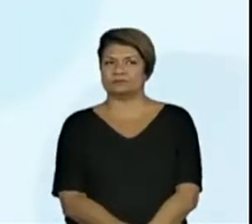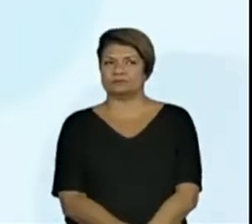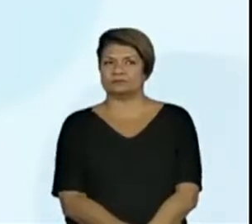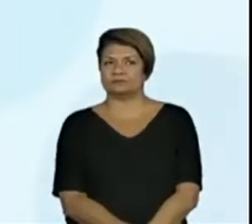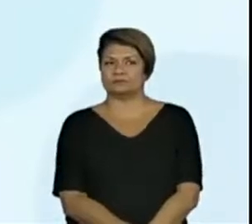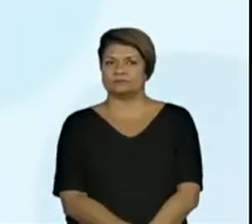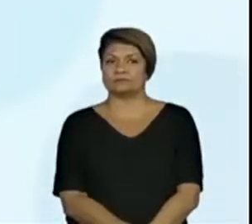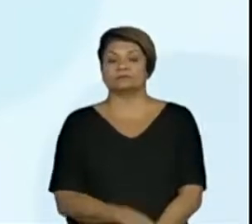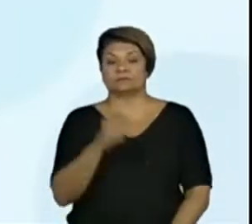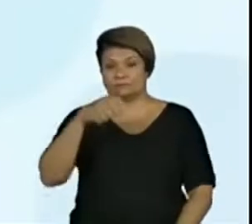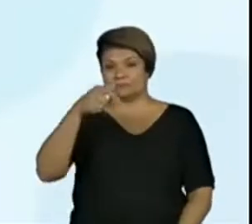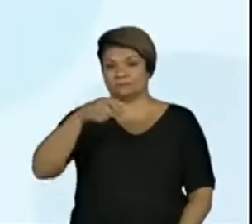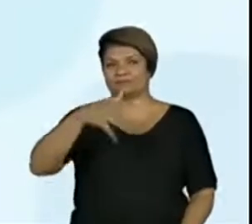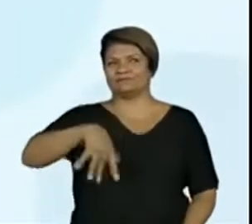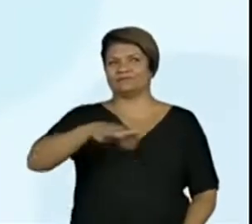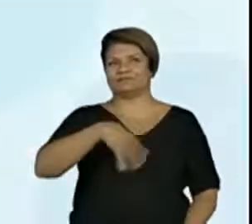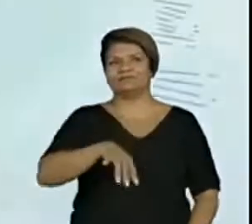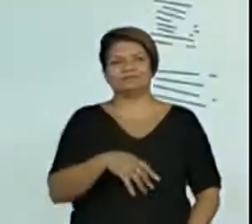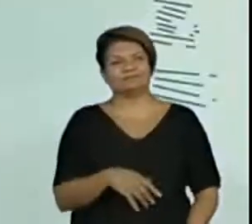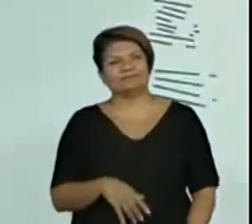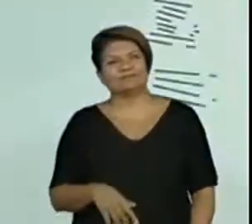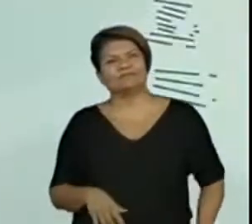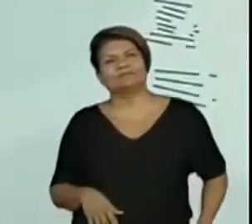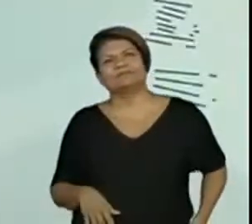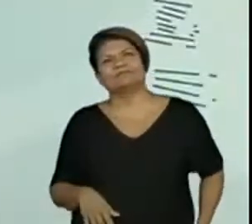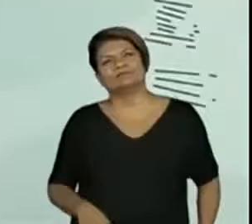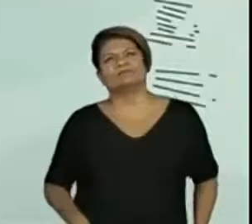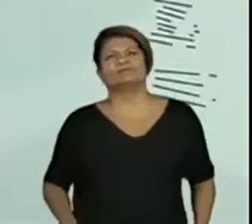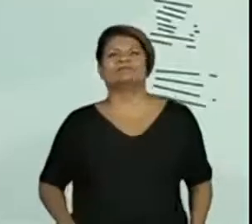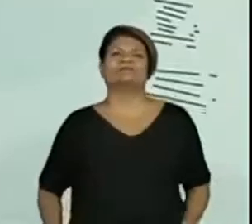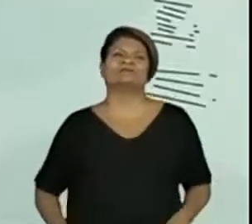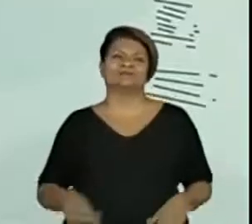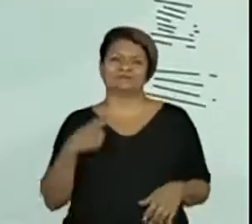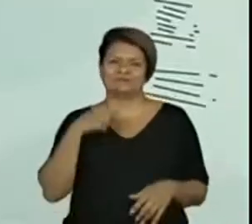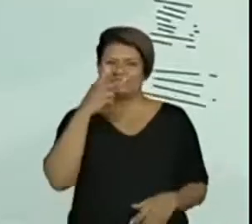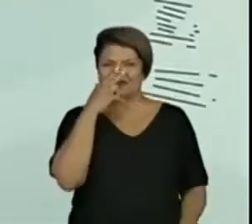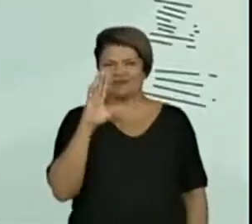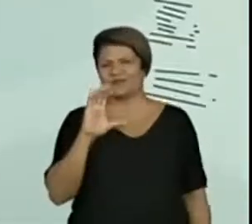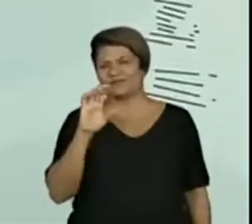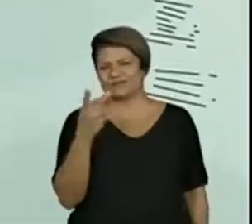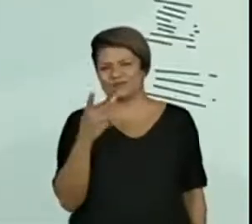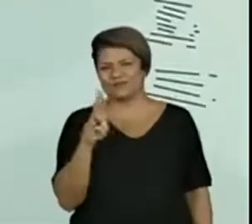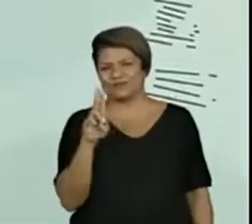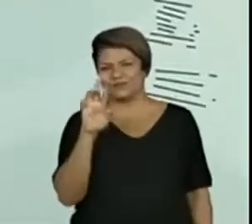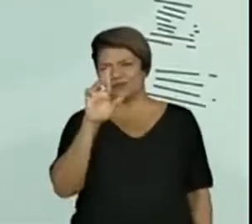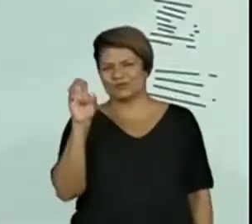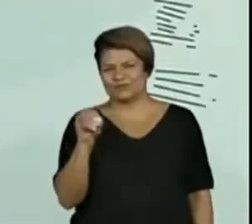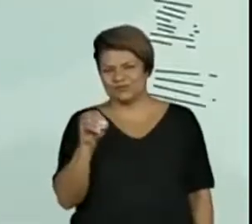Aqui no estúdio disseram que é um churro. Não é um churro, acreditem.